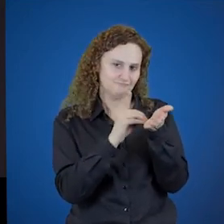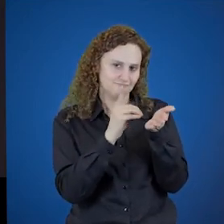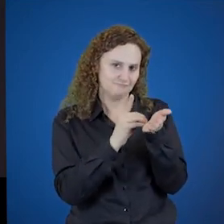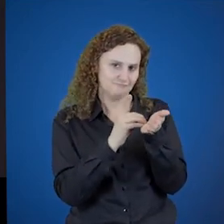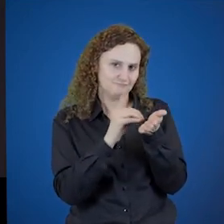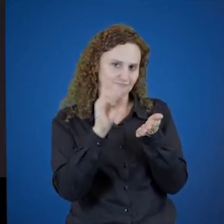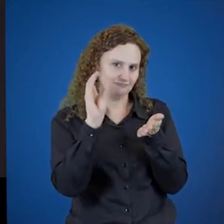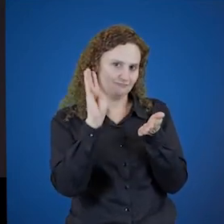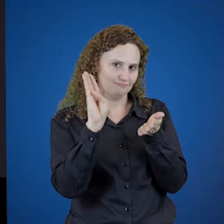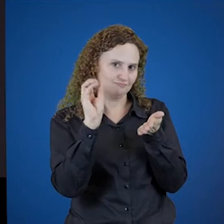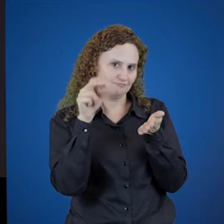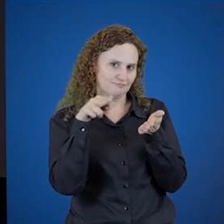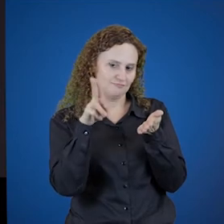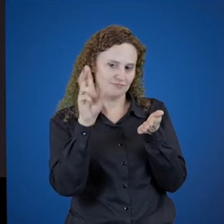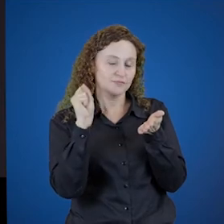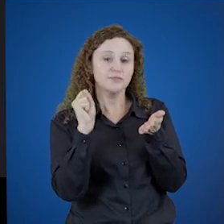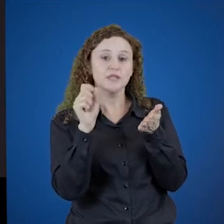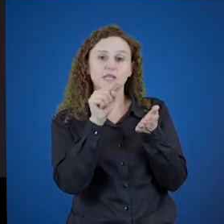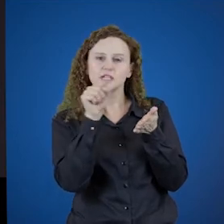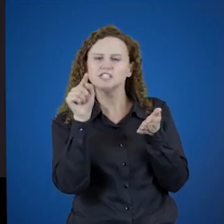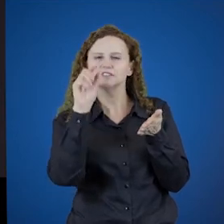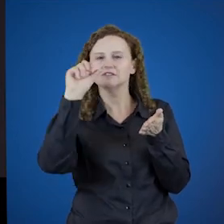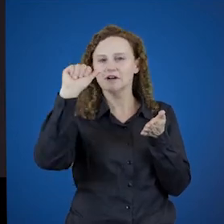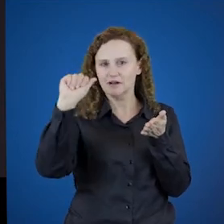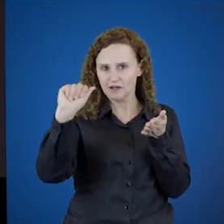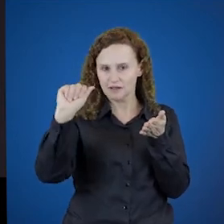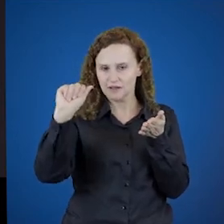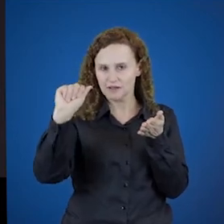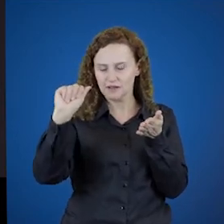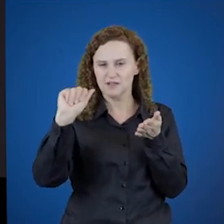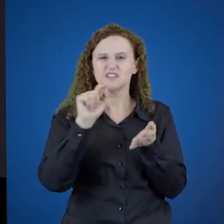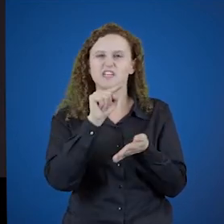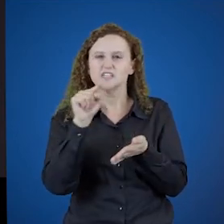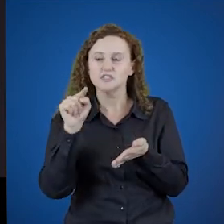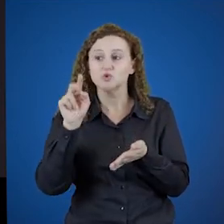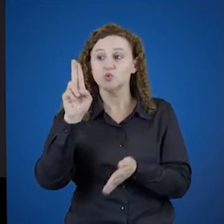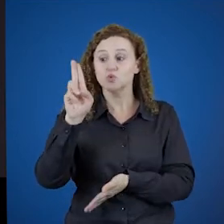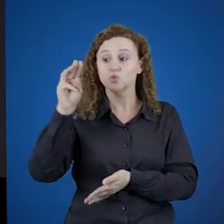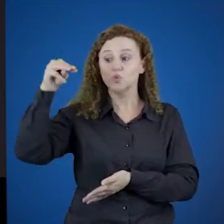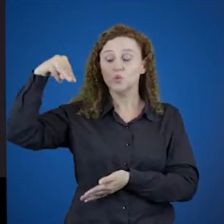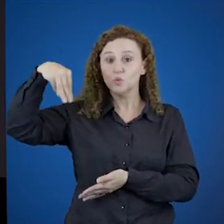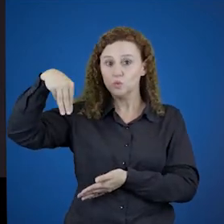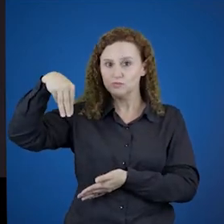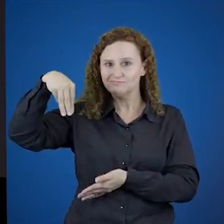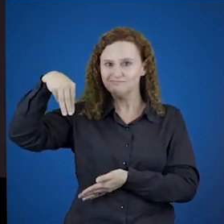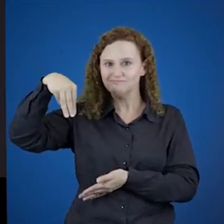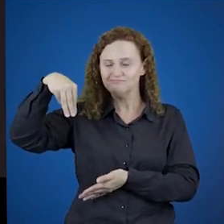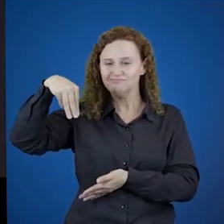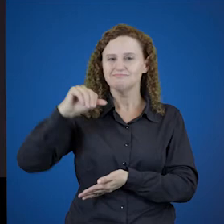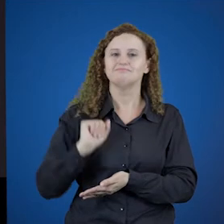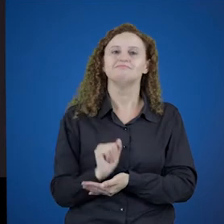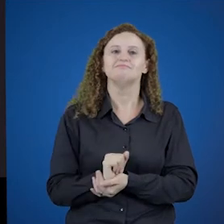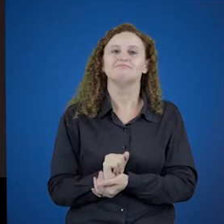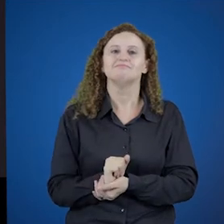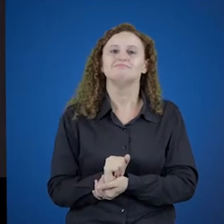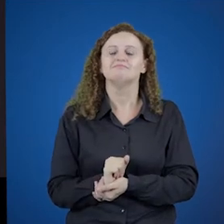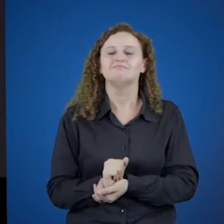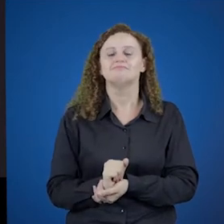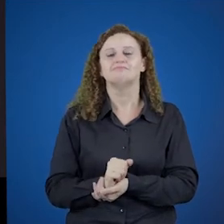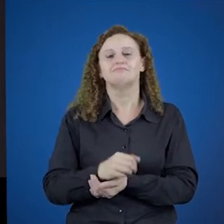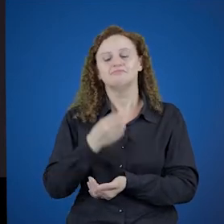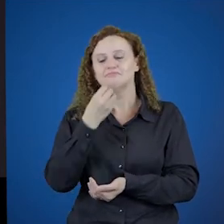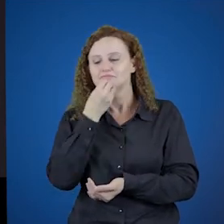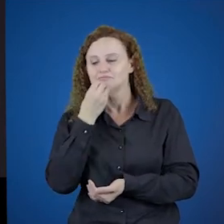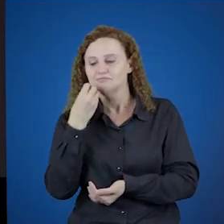dicionário bônus tracinho a tracinho um bônus